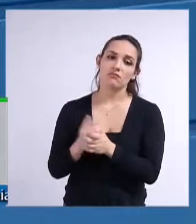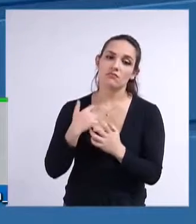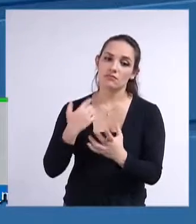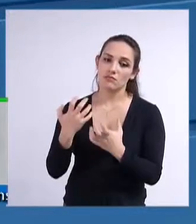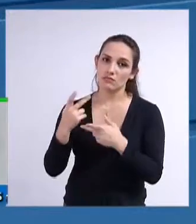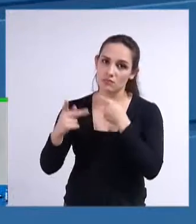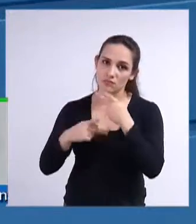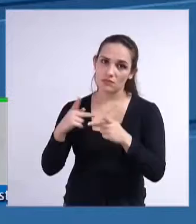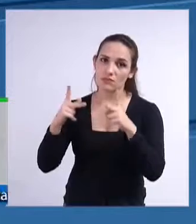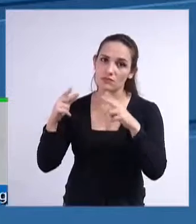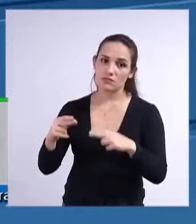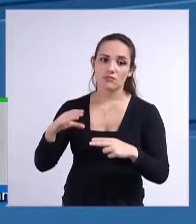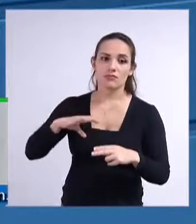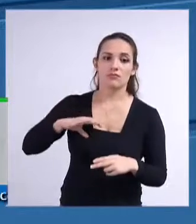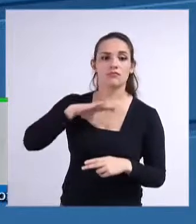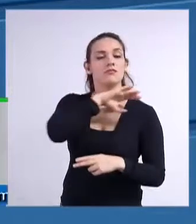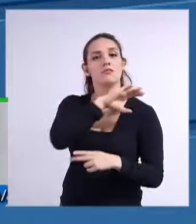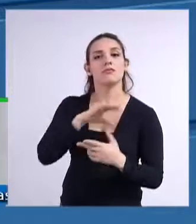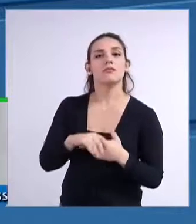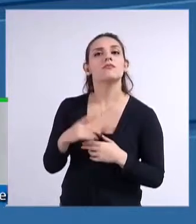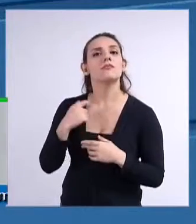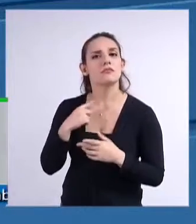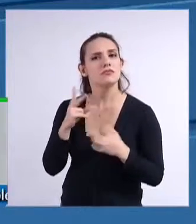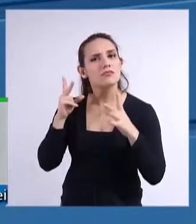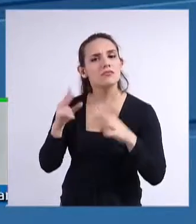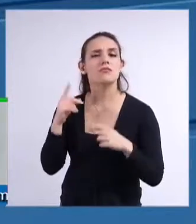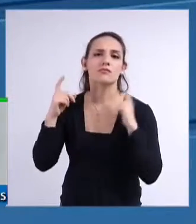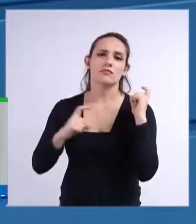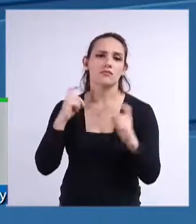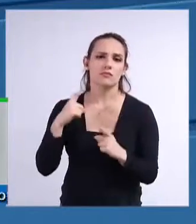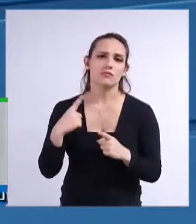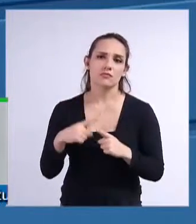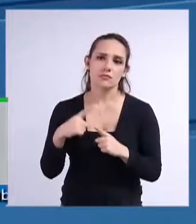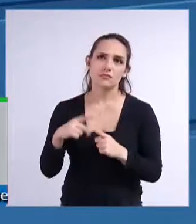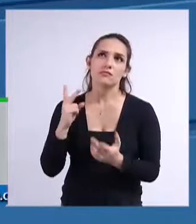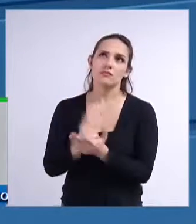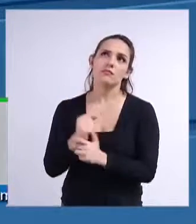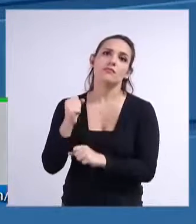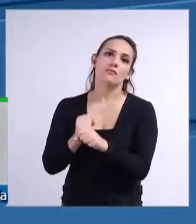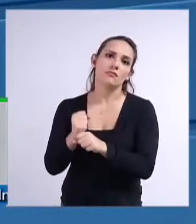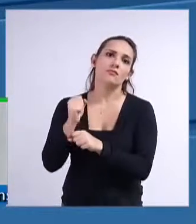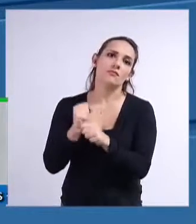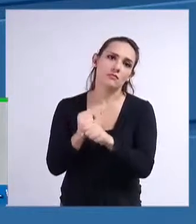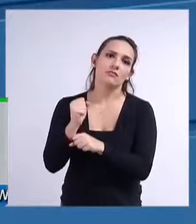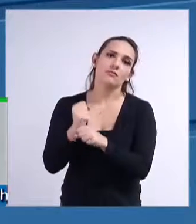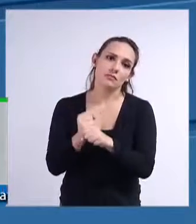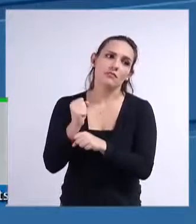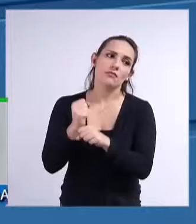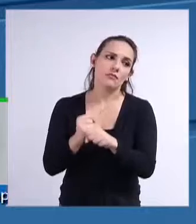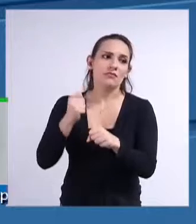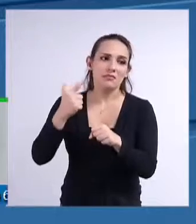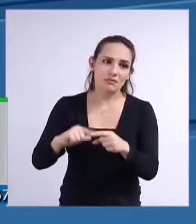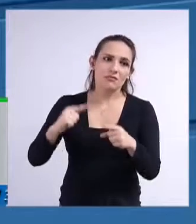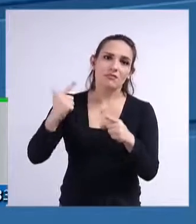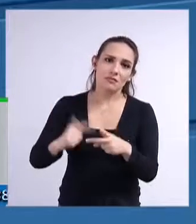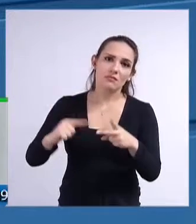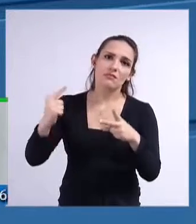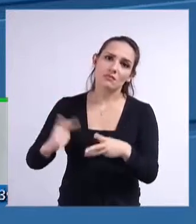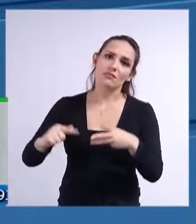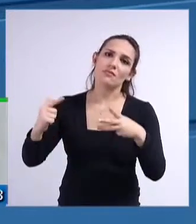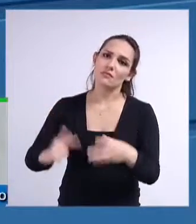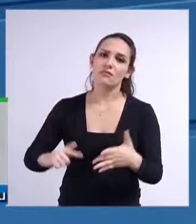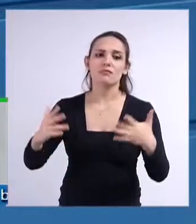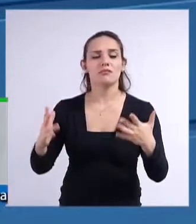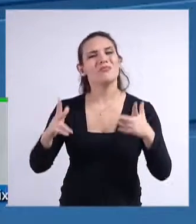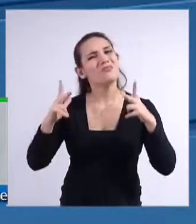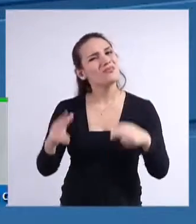Capitão Contar, eu trago a mesma preocupação, porque passa ano, repete ano, e nós